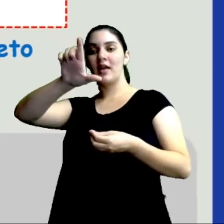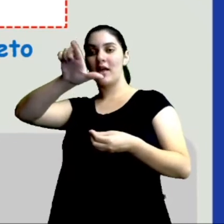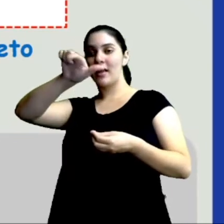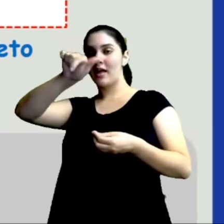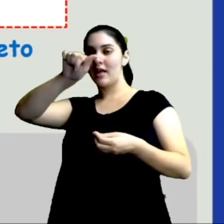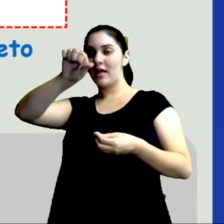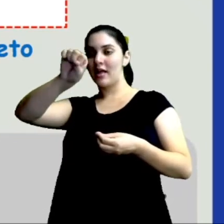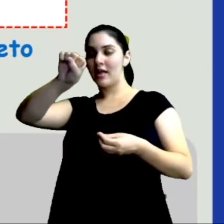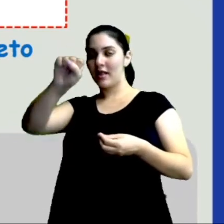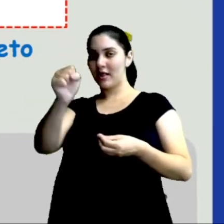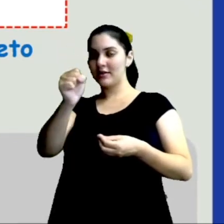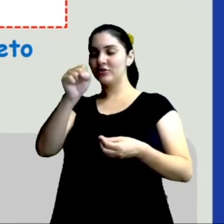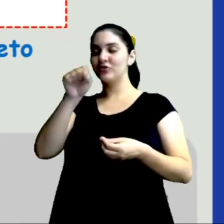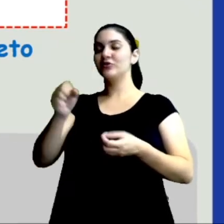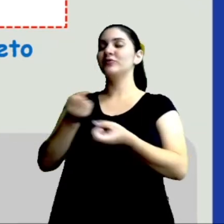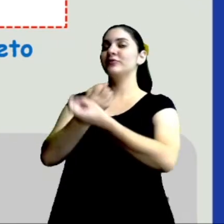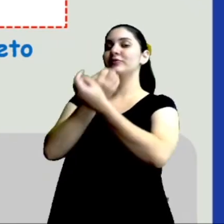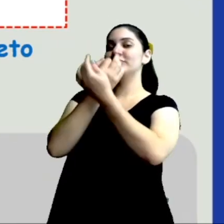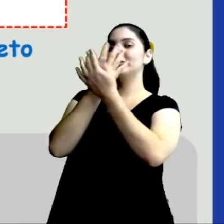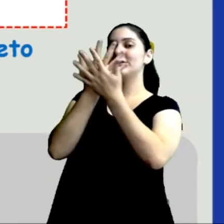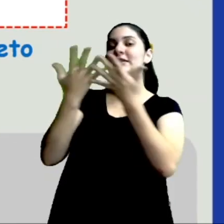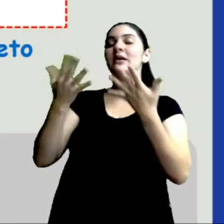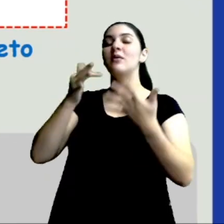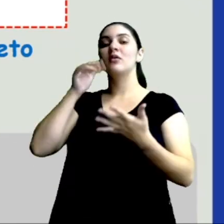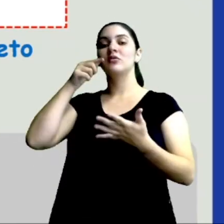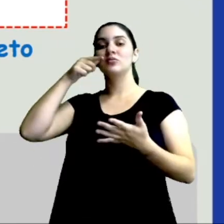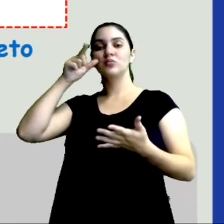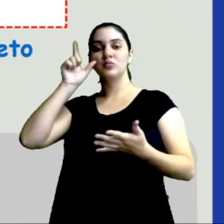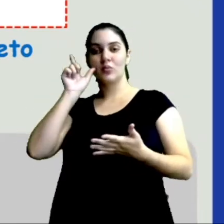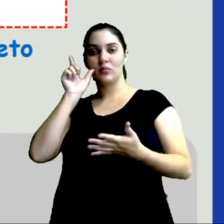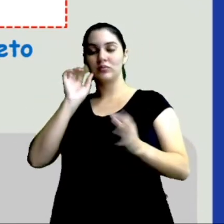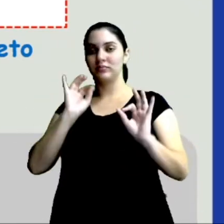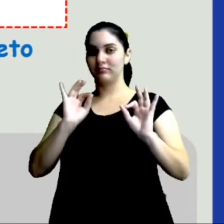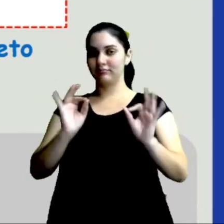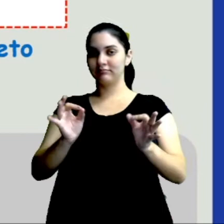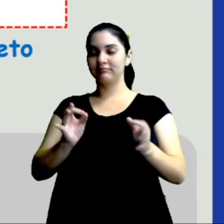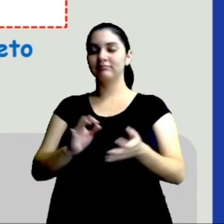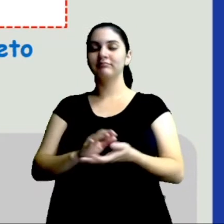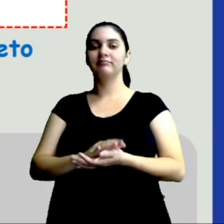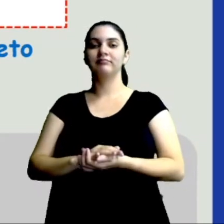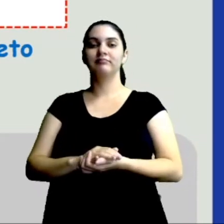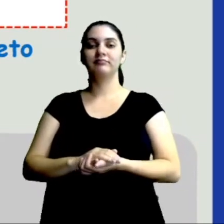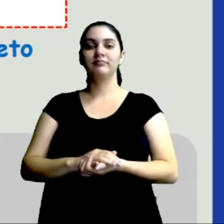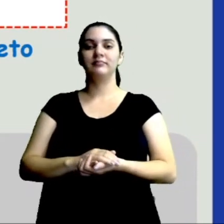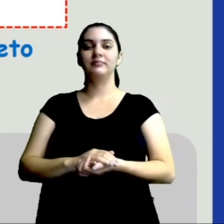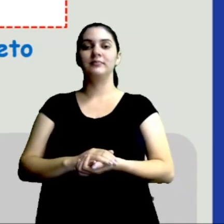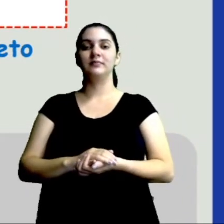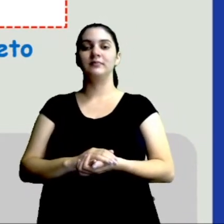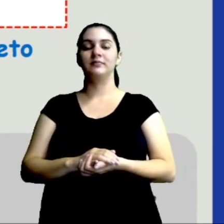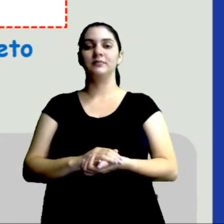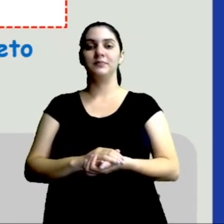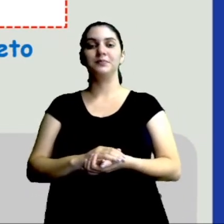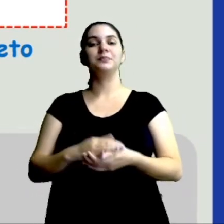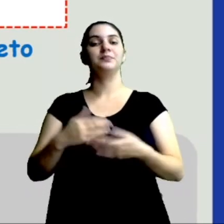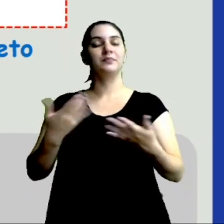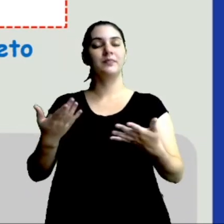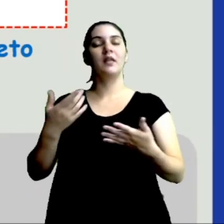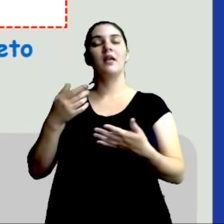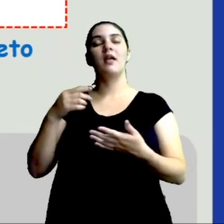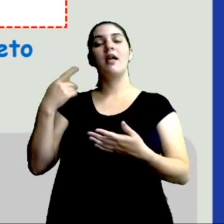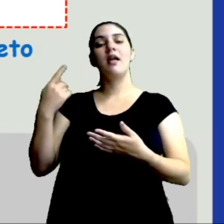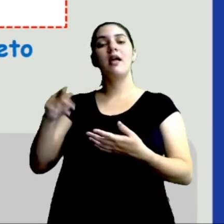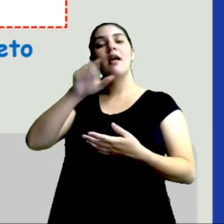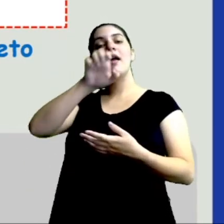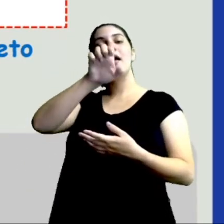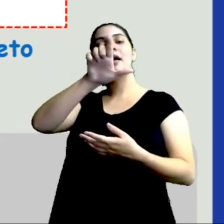Elas desabrocharam ontem. E aí também vai estar desempenhando aí uma função de sujeito. Elas,